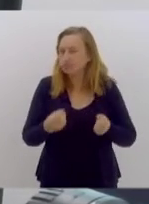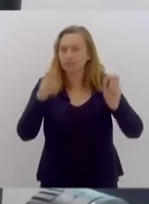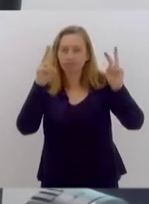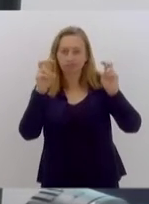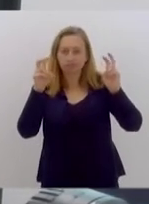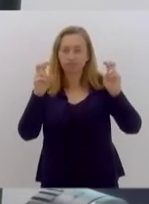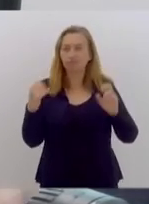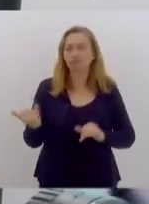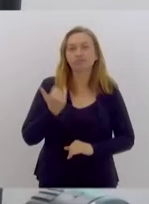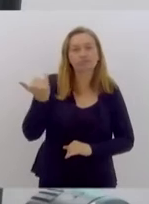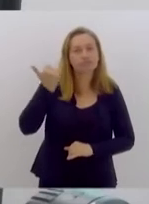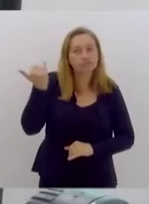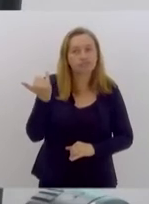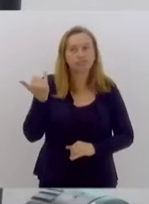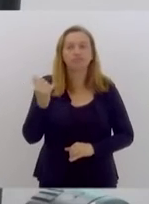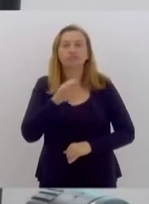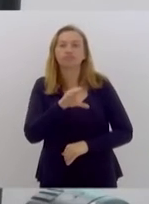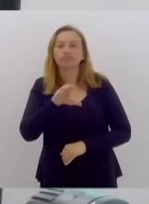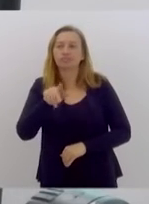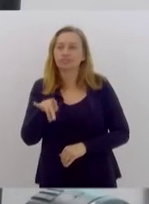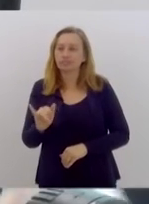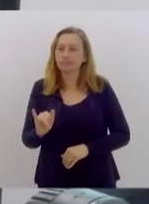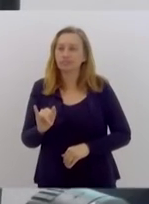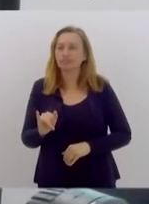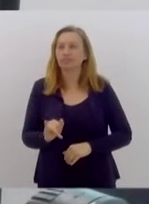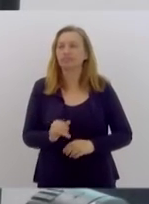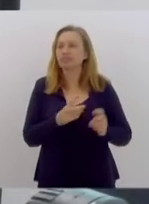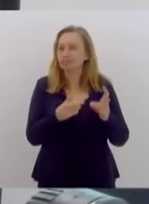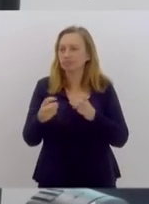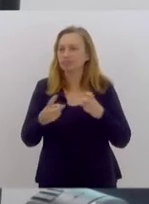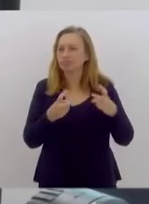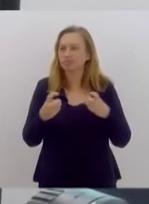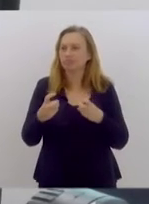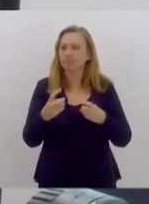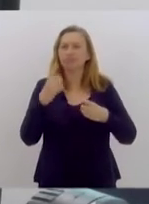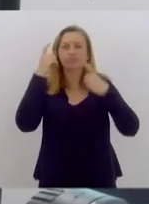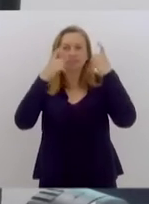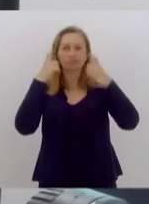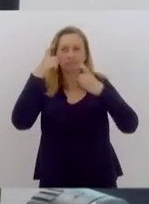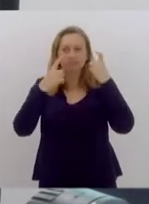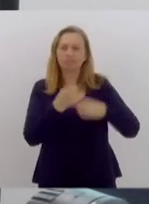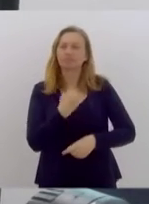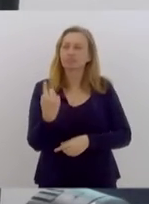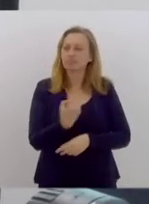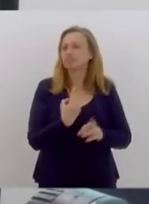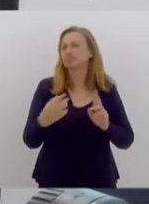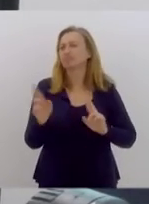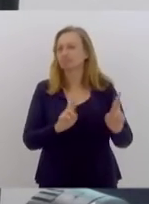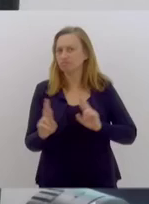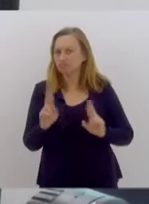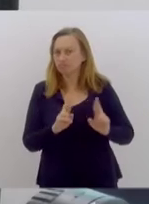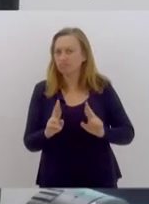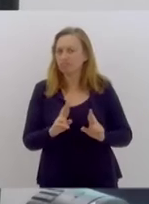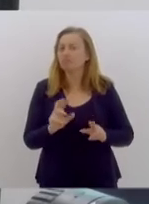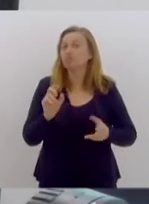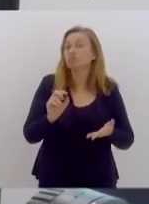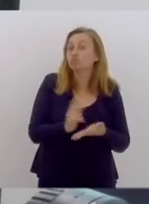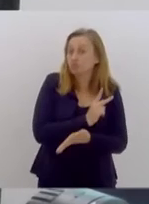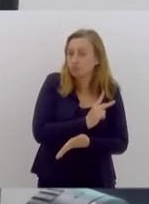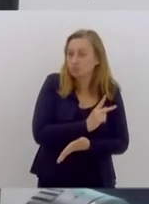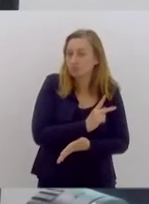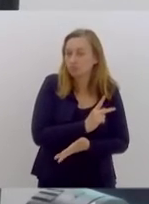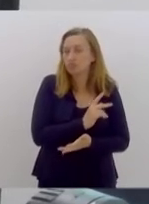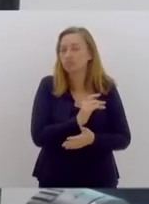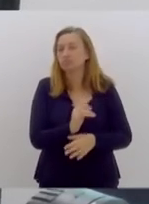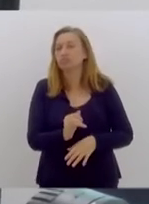importantes sobre a questão da CPI mas observamos a preocupação Nossa em relação o que estava acontecendo se chama